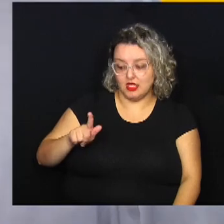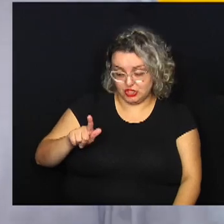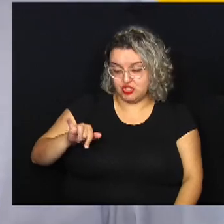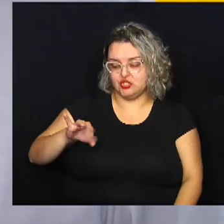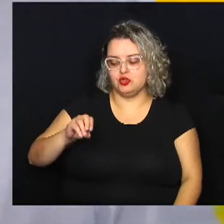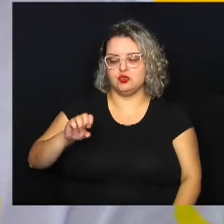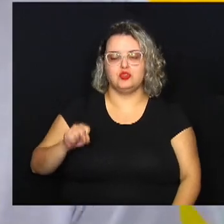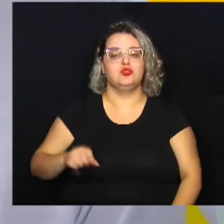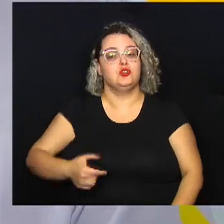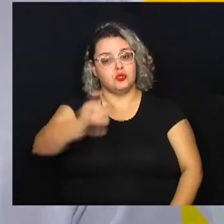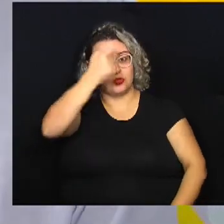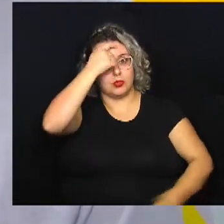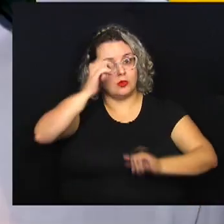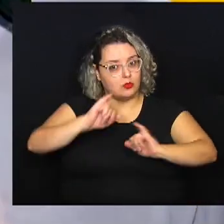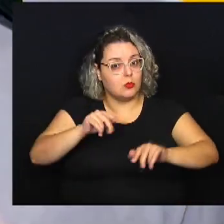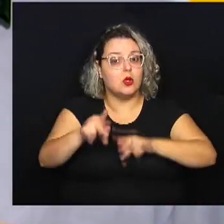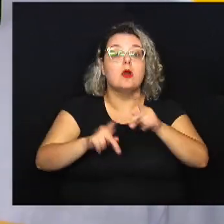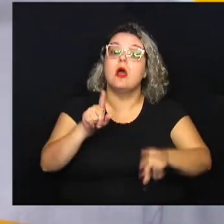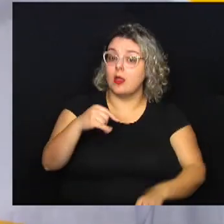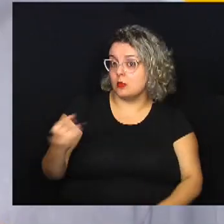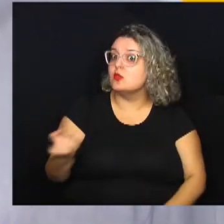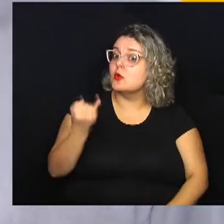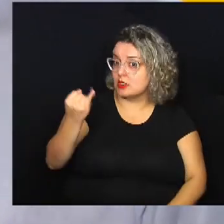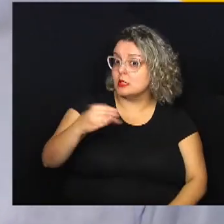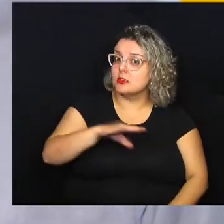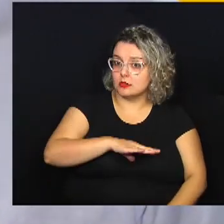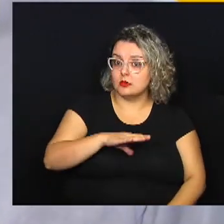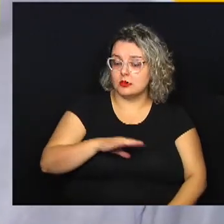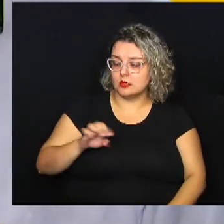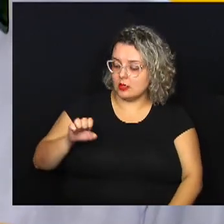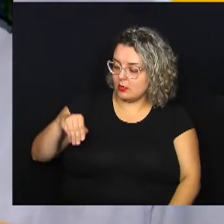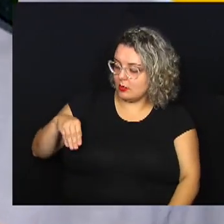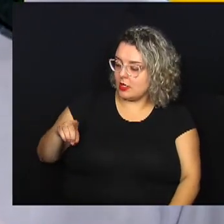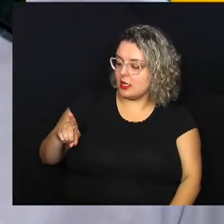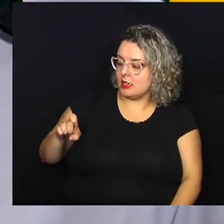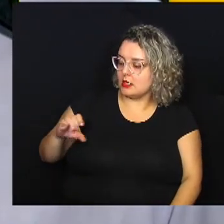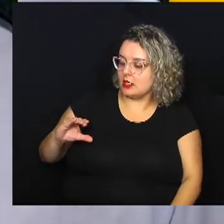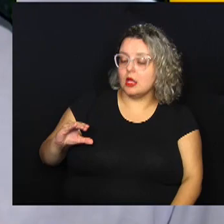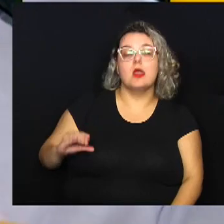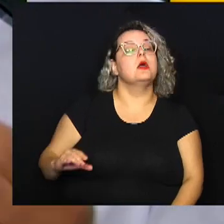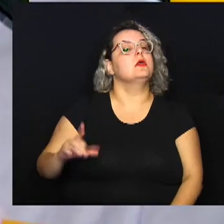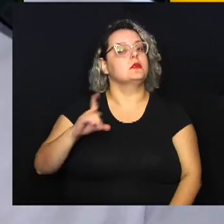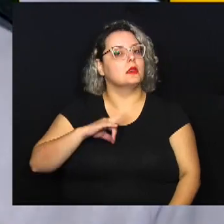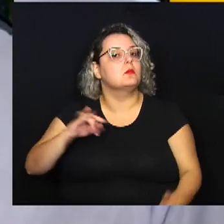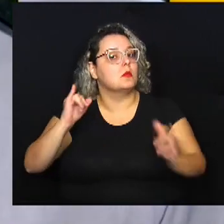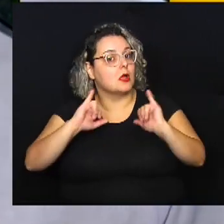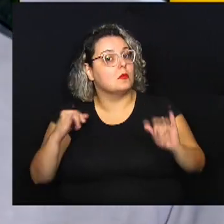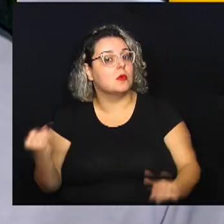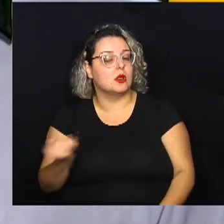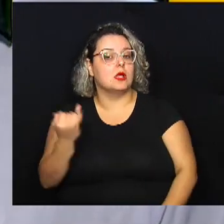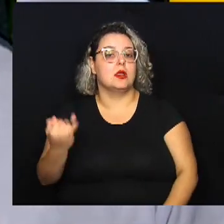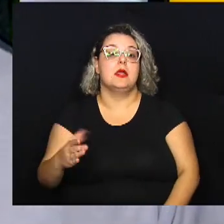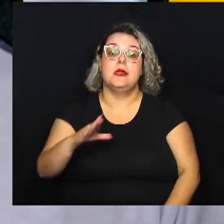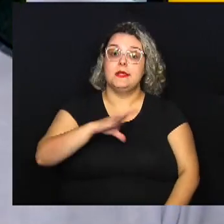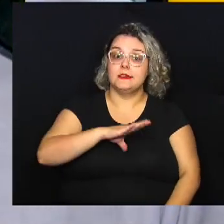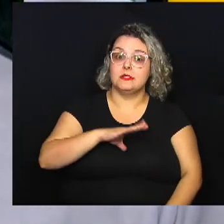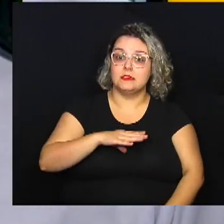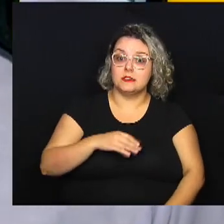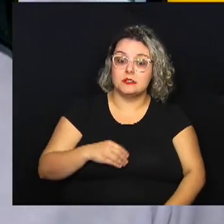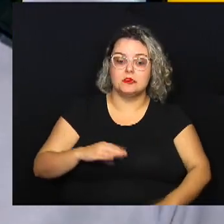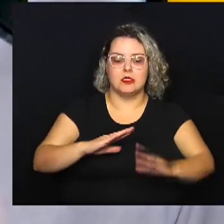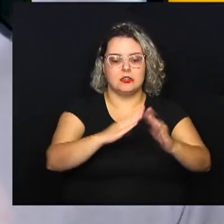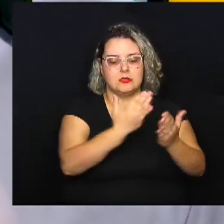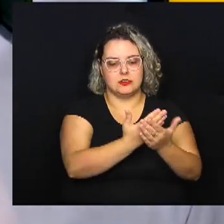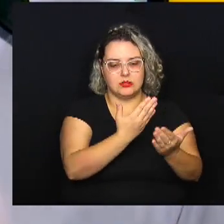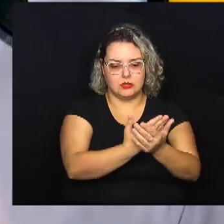Isso é muito importante para a cidade, né? Então a INDEC tem uma campanha super bacana, que é a cidade que leva até as escolas municipais